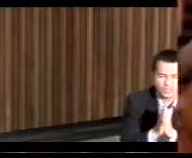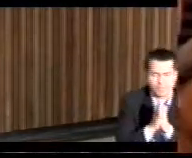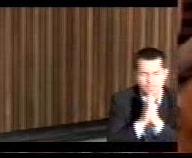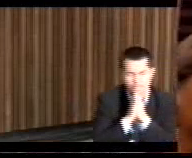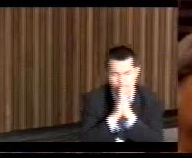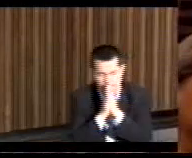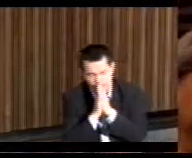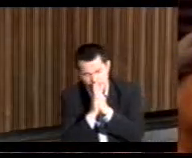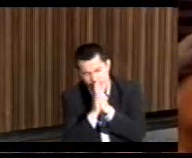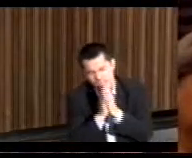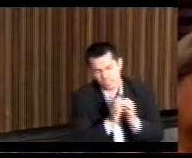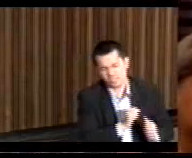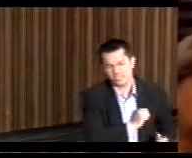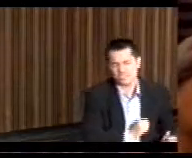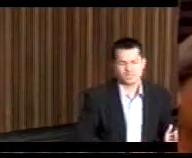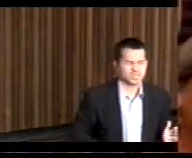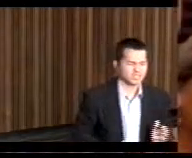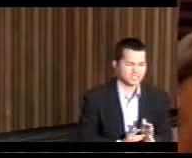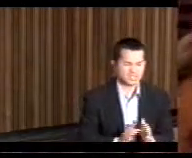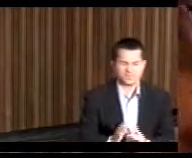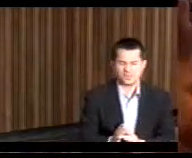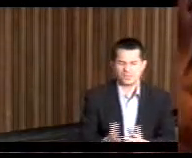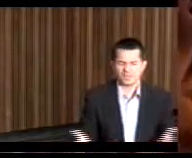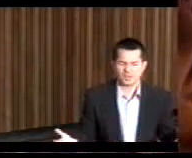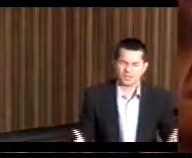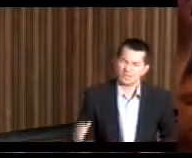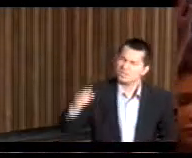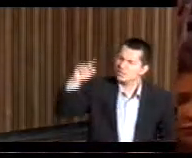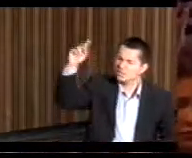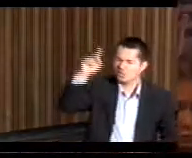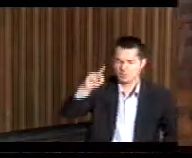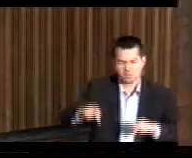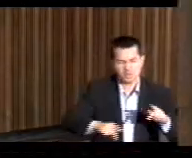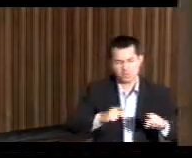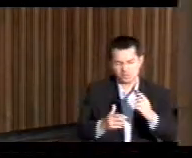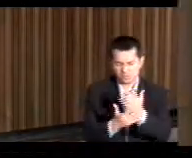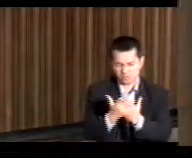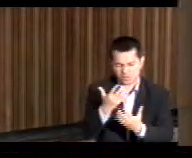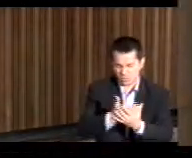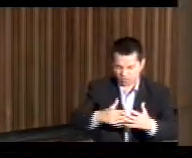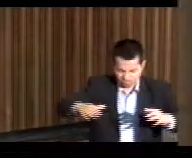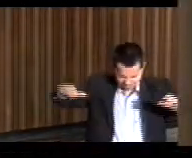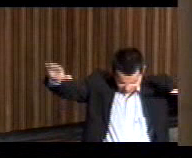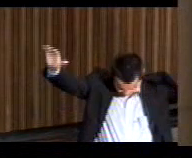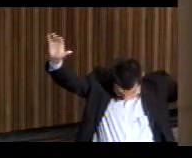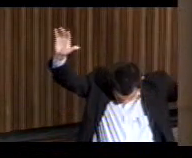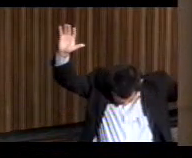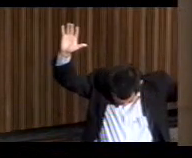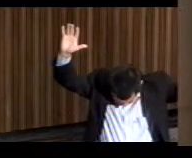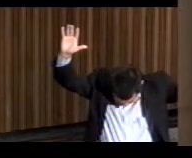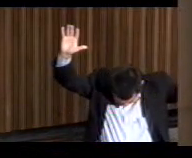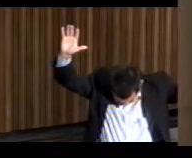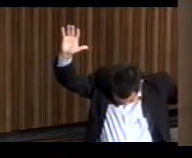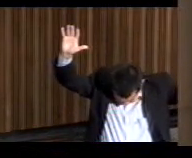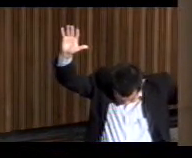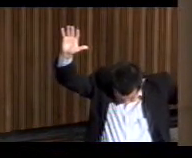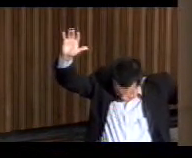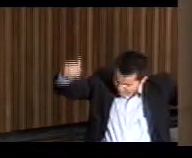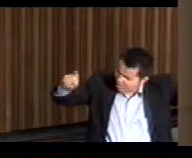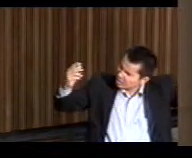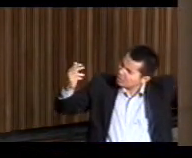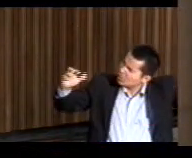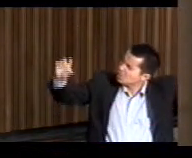Senhor, as nossas mãos estão levantadas diante do Senhor, com a palma da mão levantada